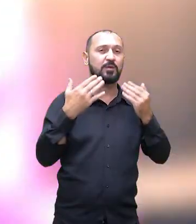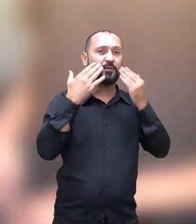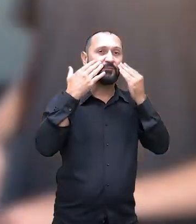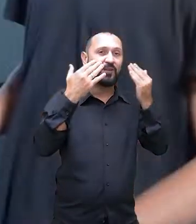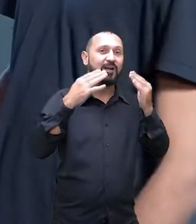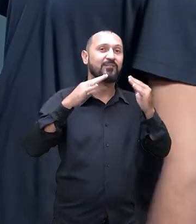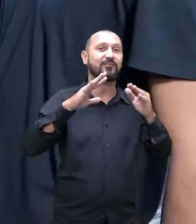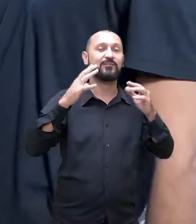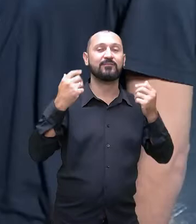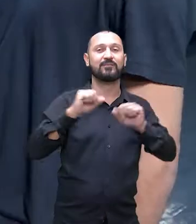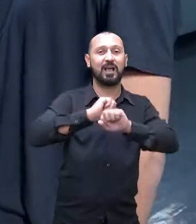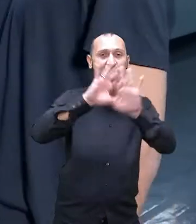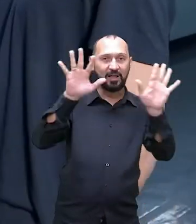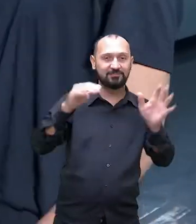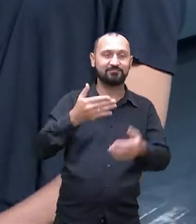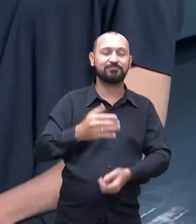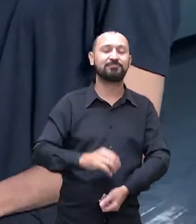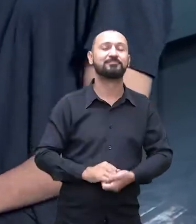grande.